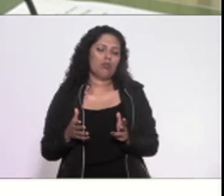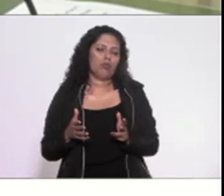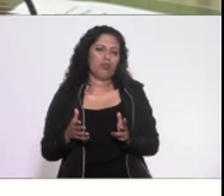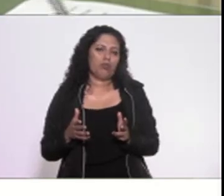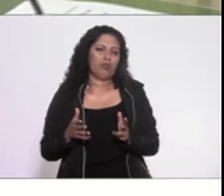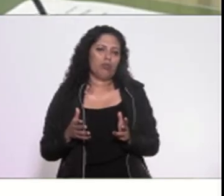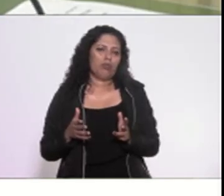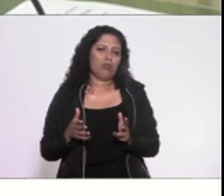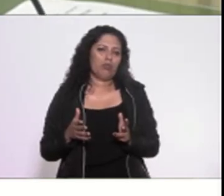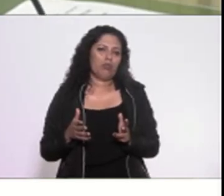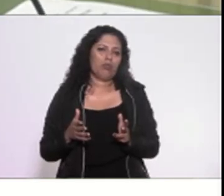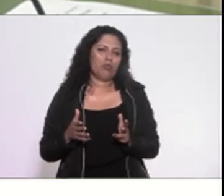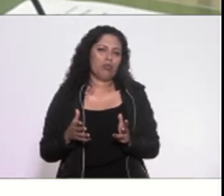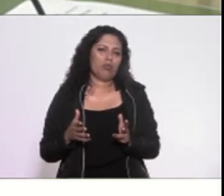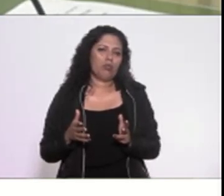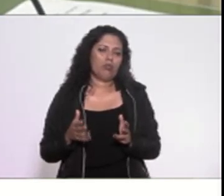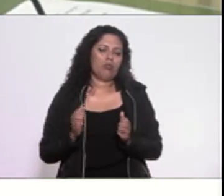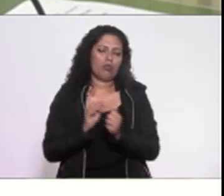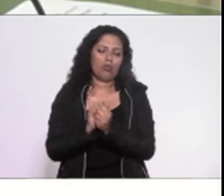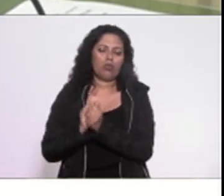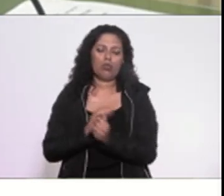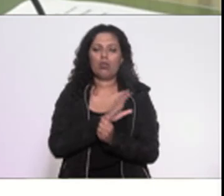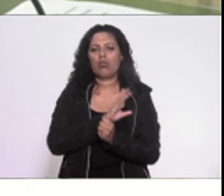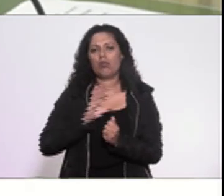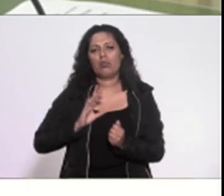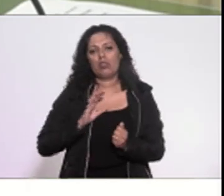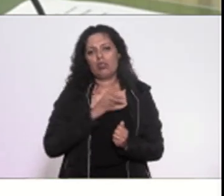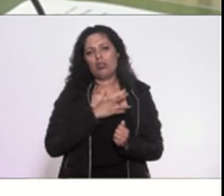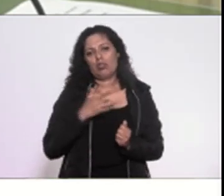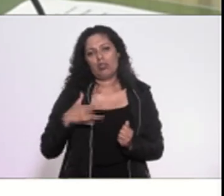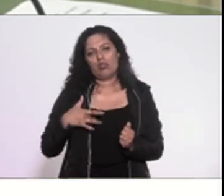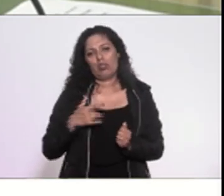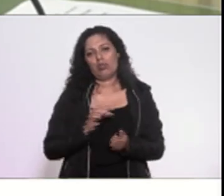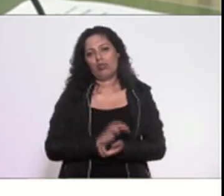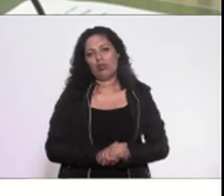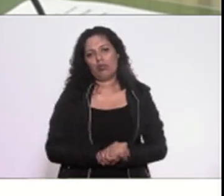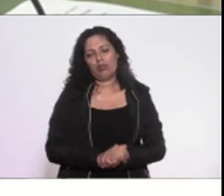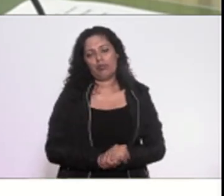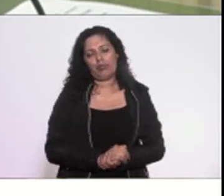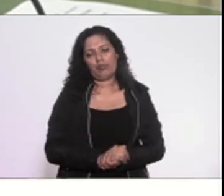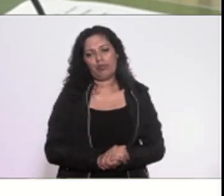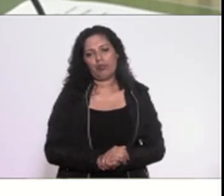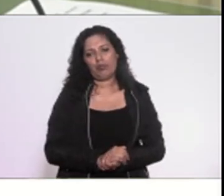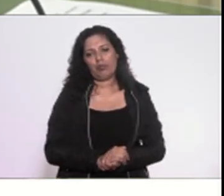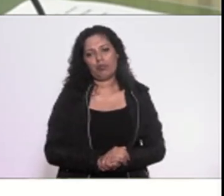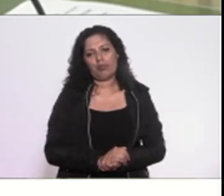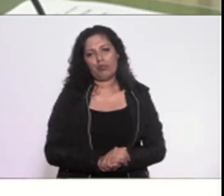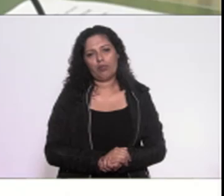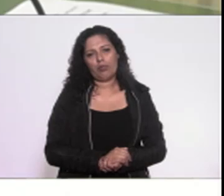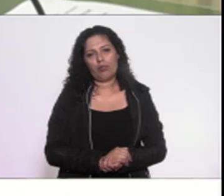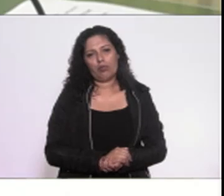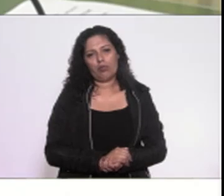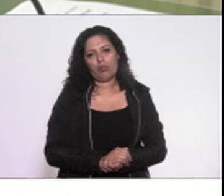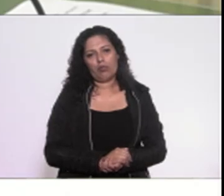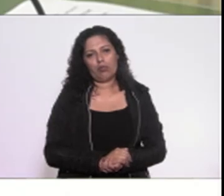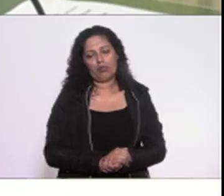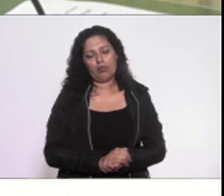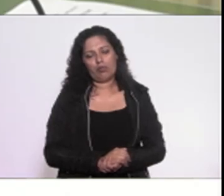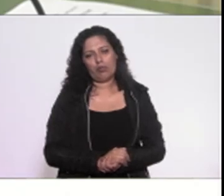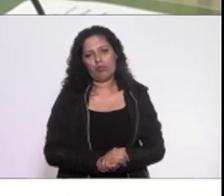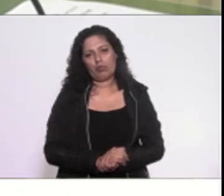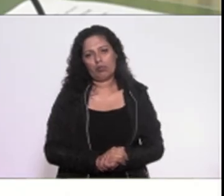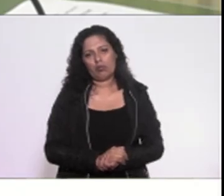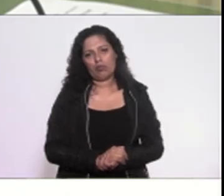é da saúde, que é uma... Ai, gente, está fugindo agora, que é